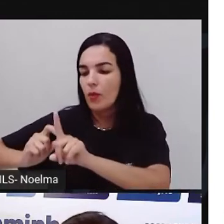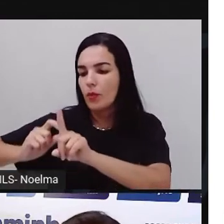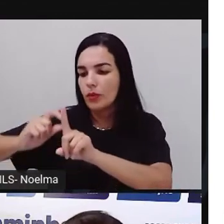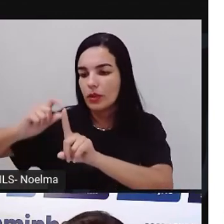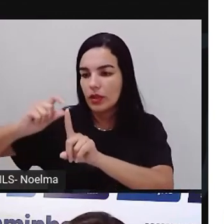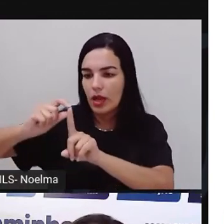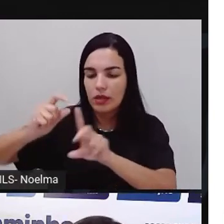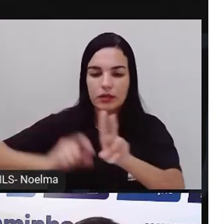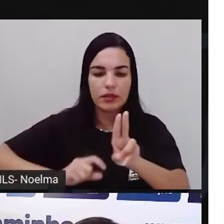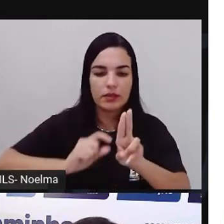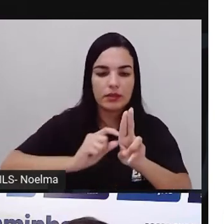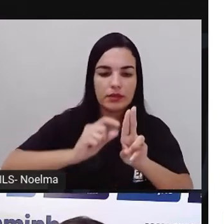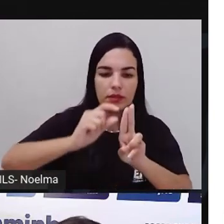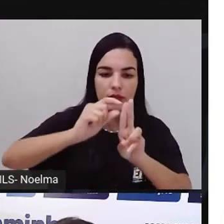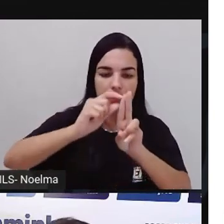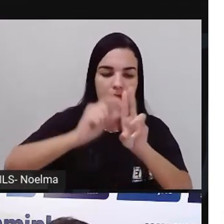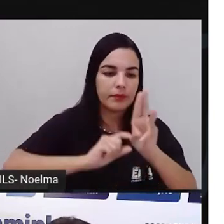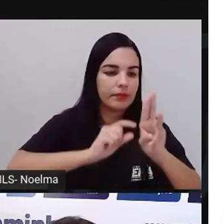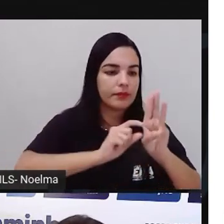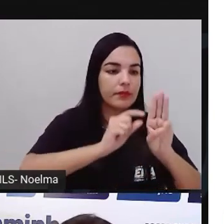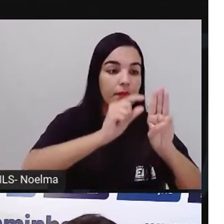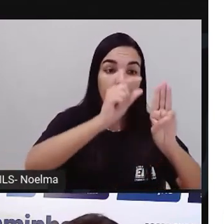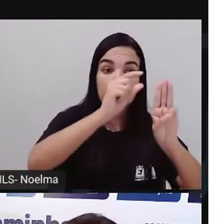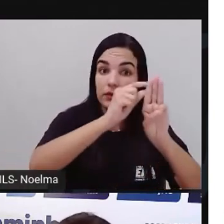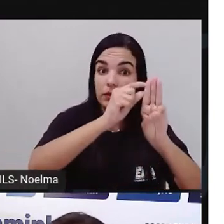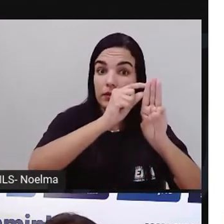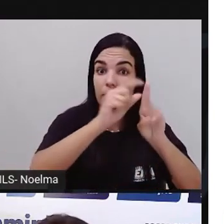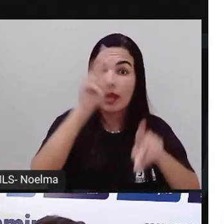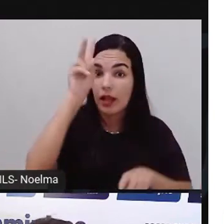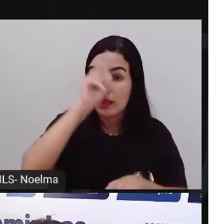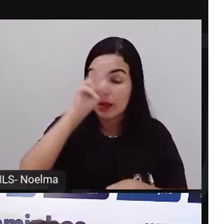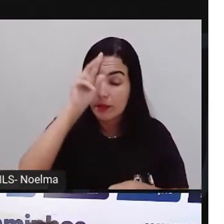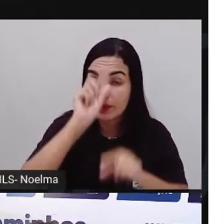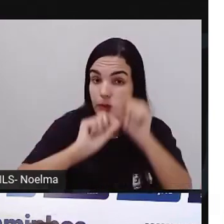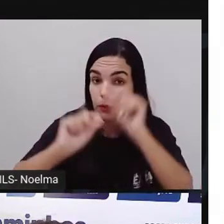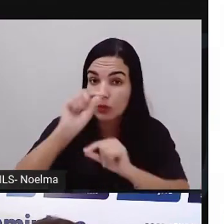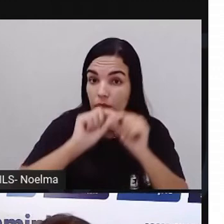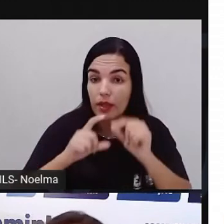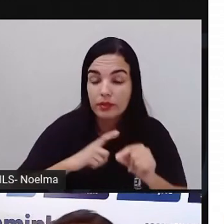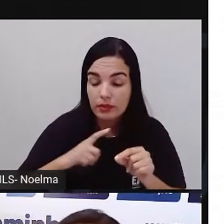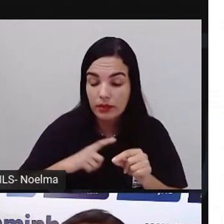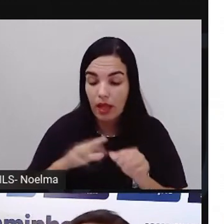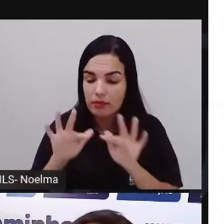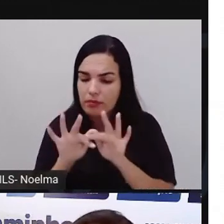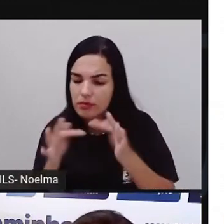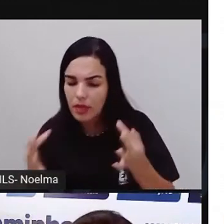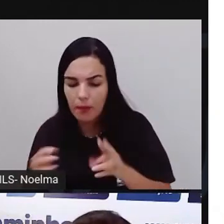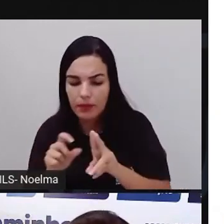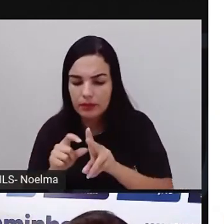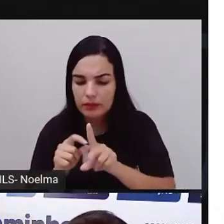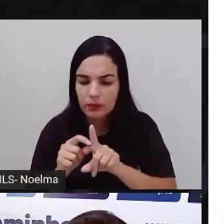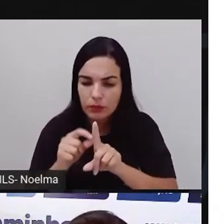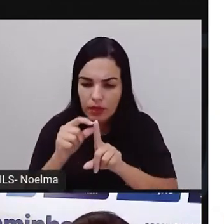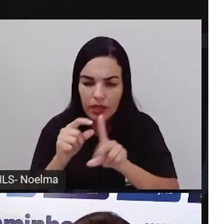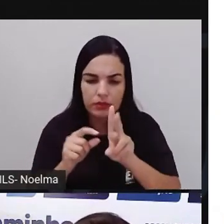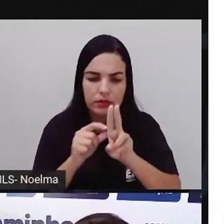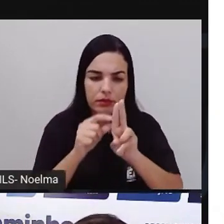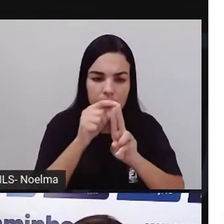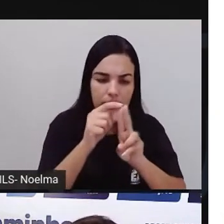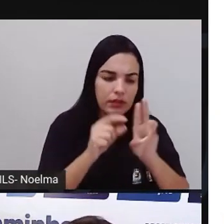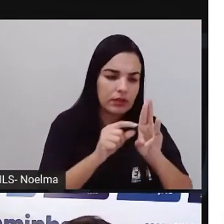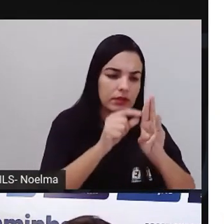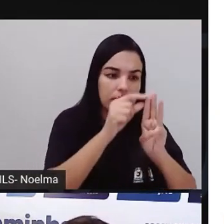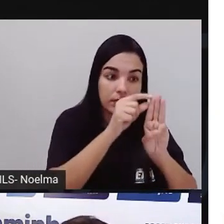das centenas. Lembrando que quando eu saio da classe das unidades simples e eu venho, por exemplo, para a classe dos